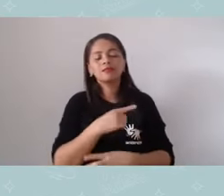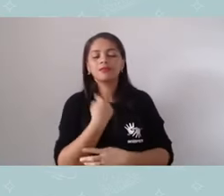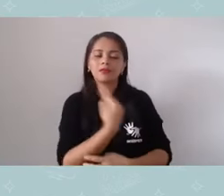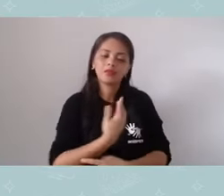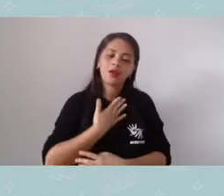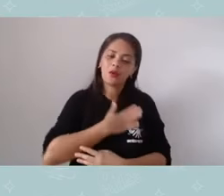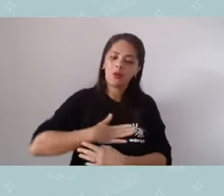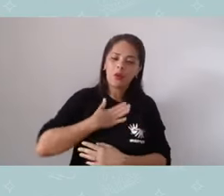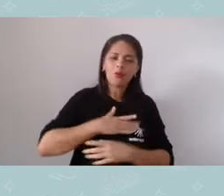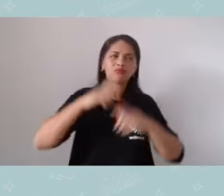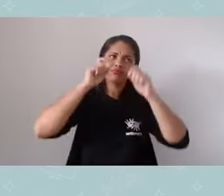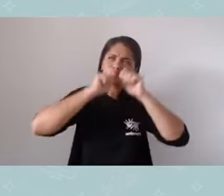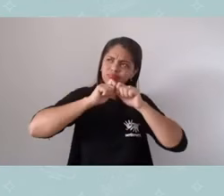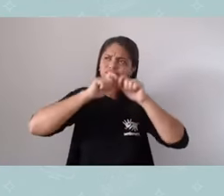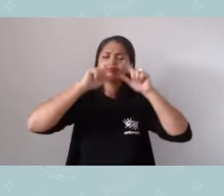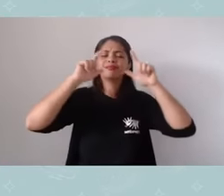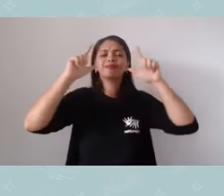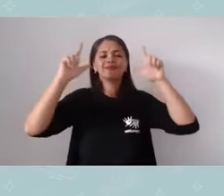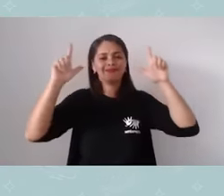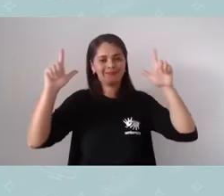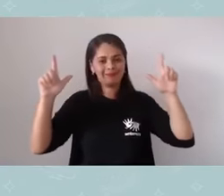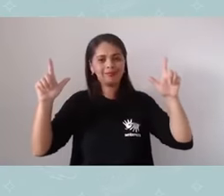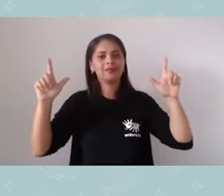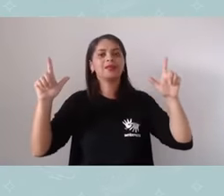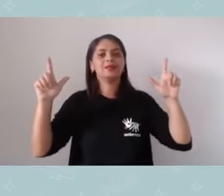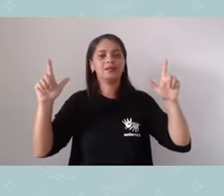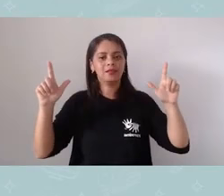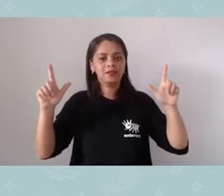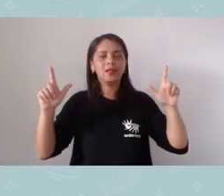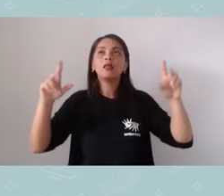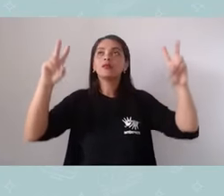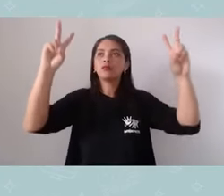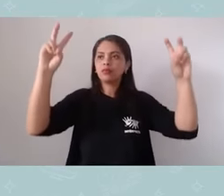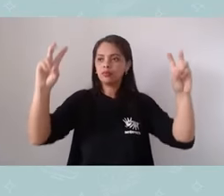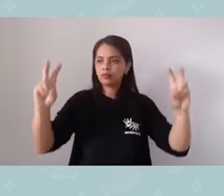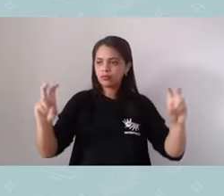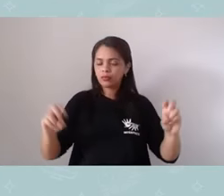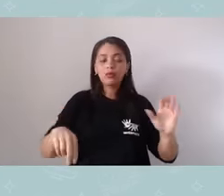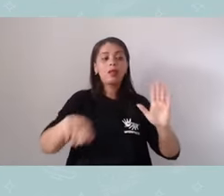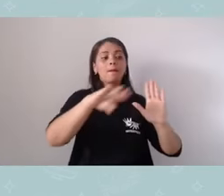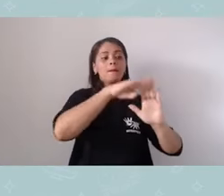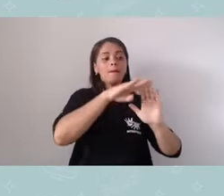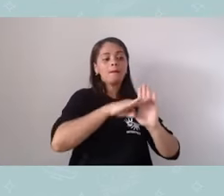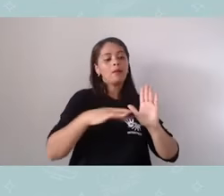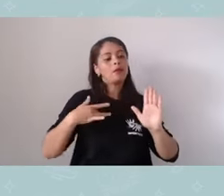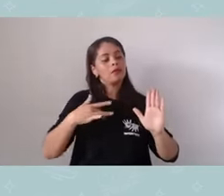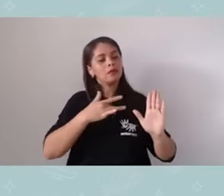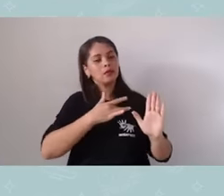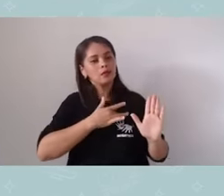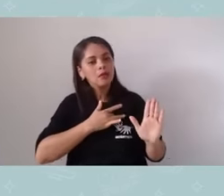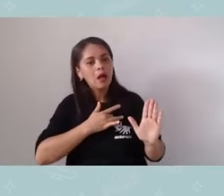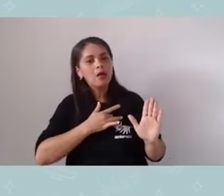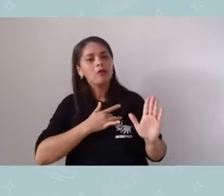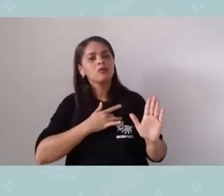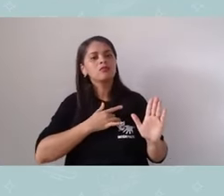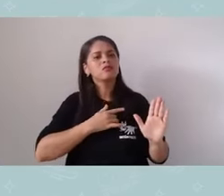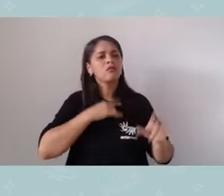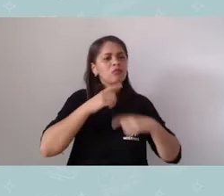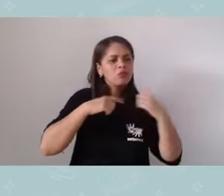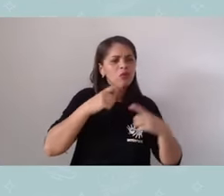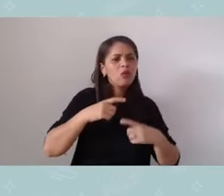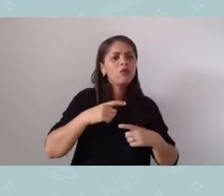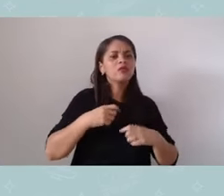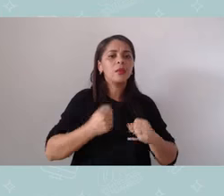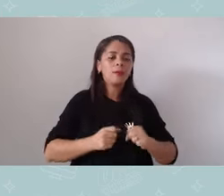aí esclarecido, tá? Os principais temas relacionados ao programa de saúde. E qualquer dúvida, procure lá